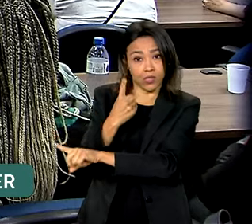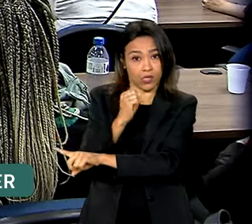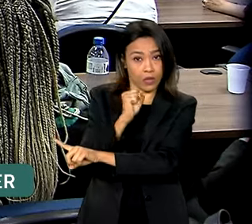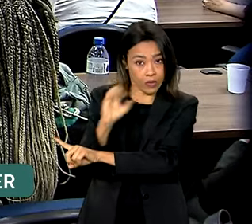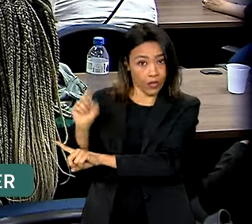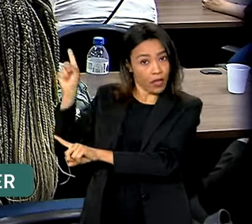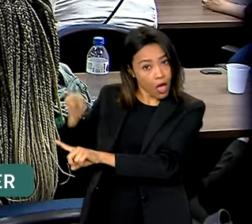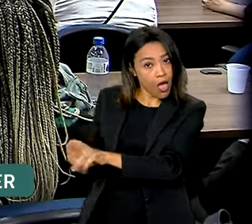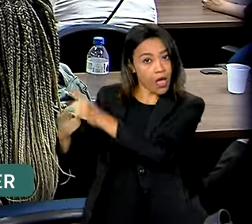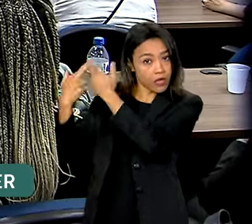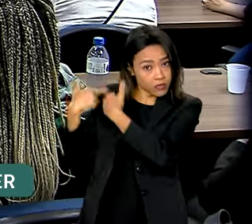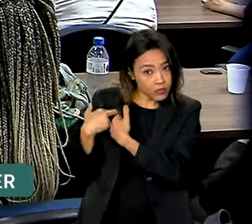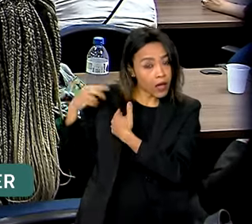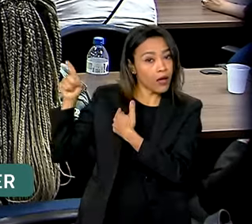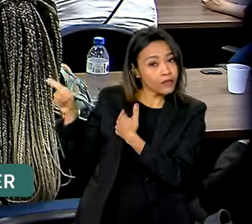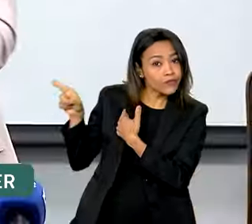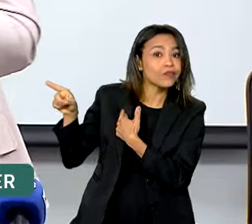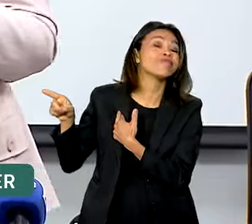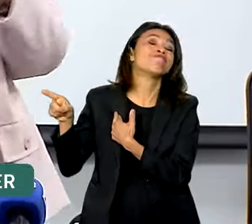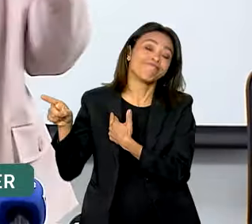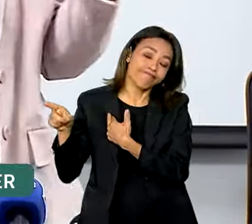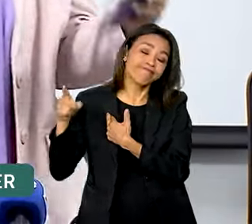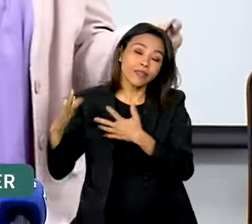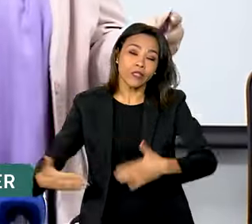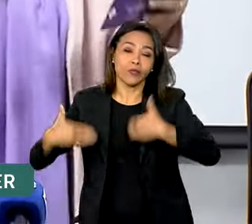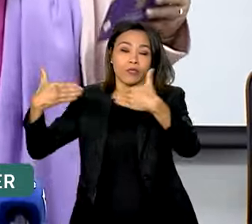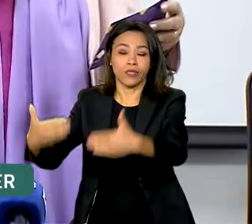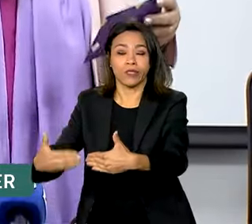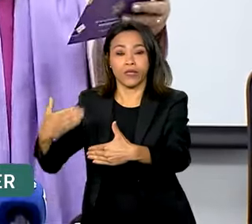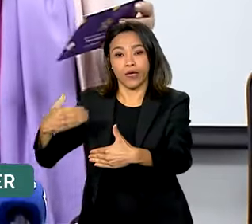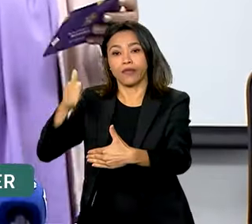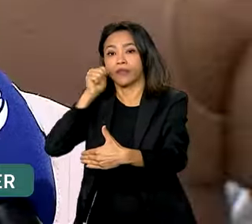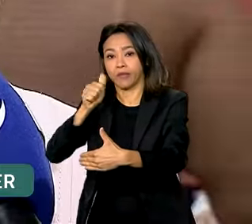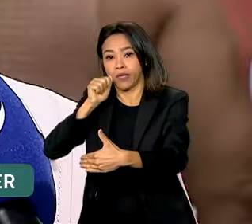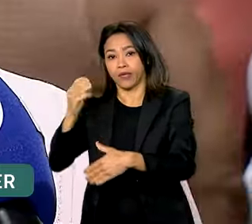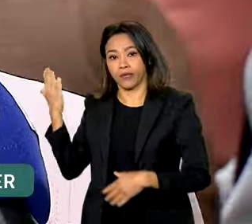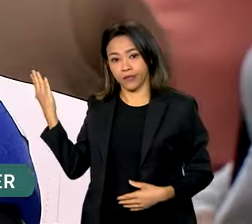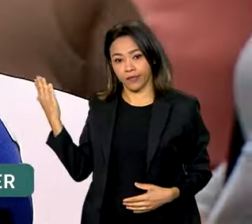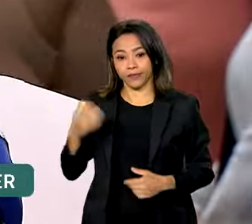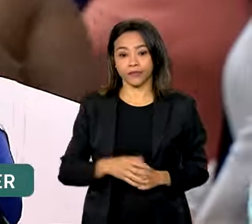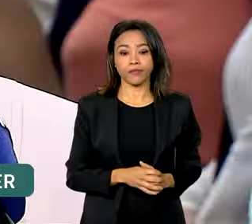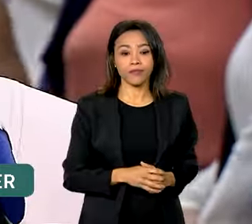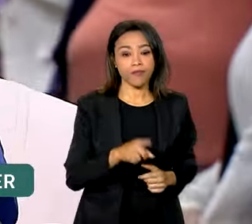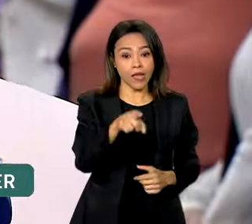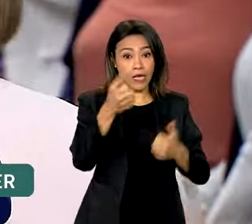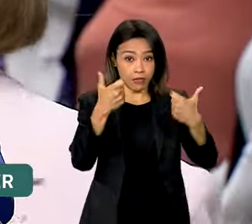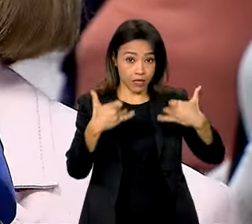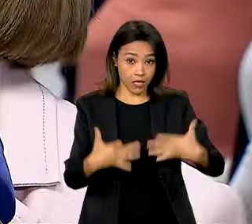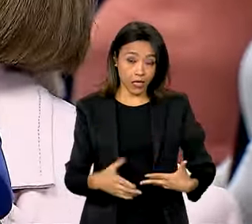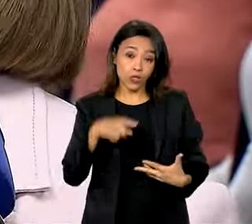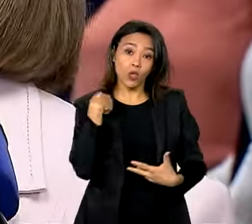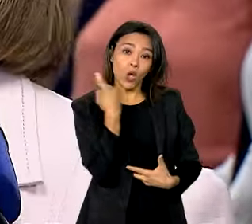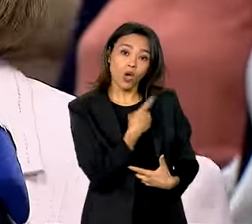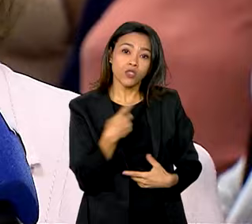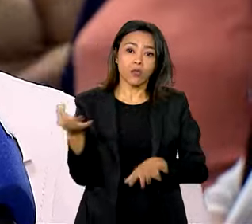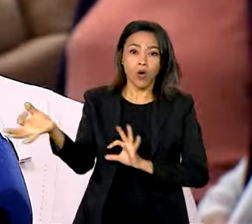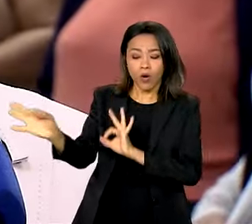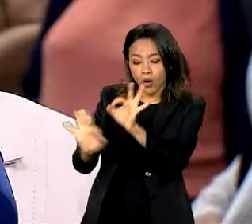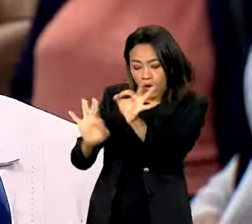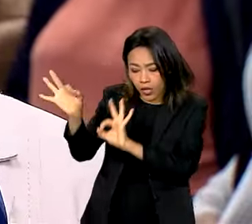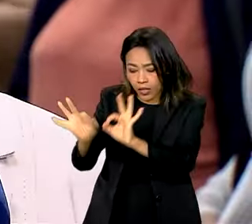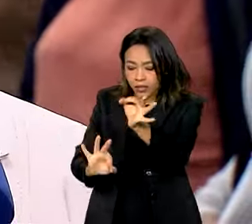de responsabilidade integral do Ministério das Mulheres. O que nós estamos fazendo é a reestruturação